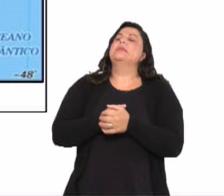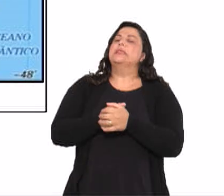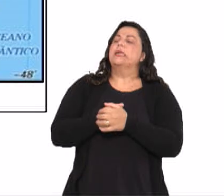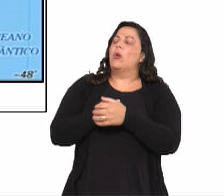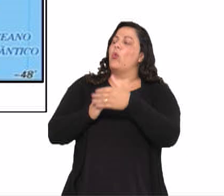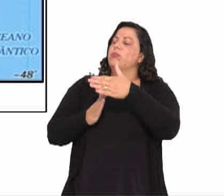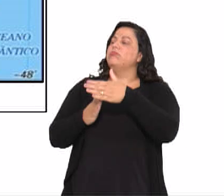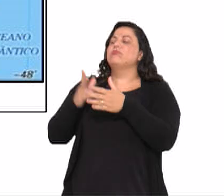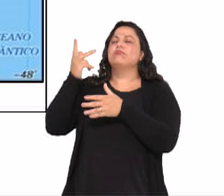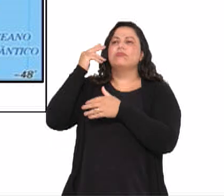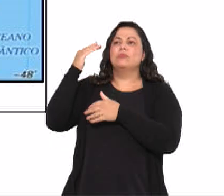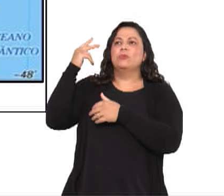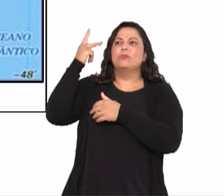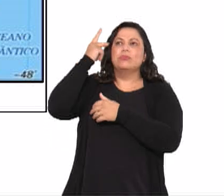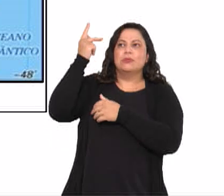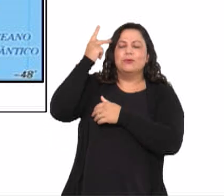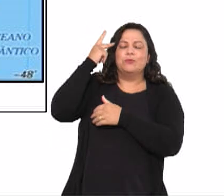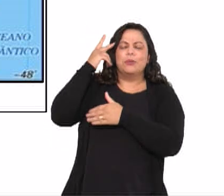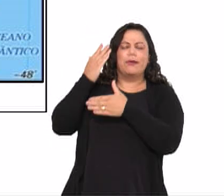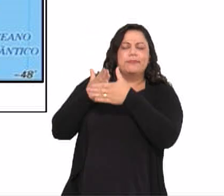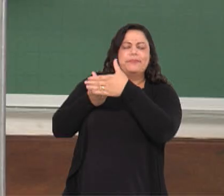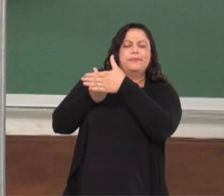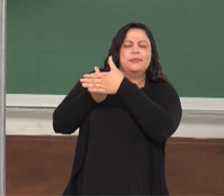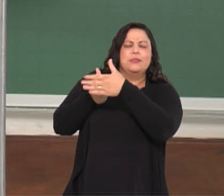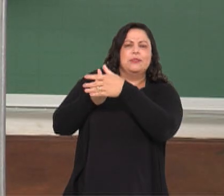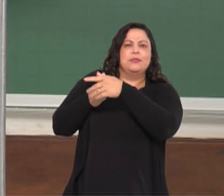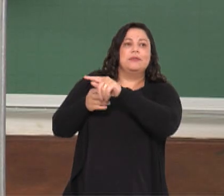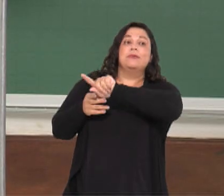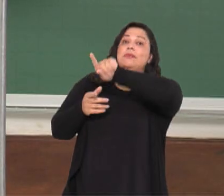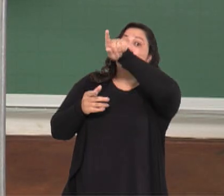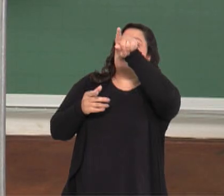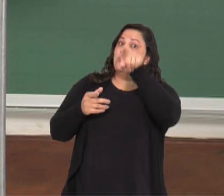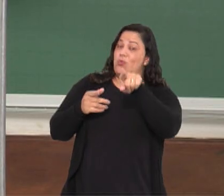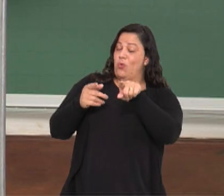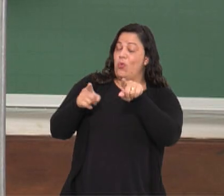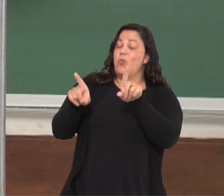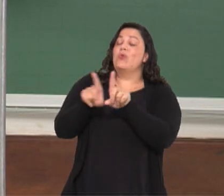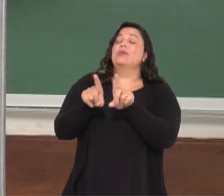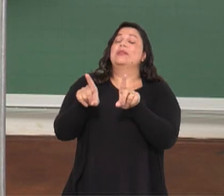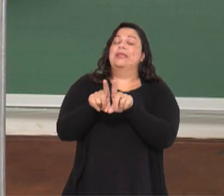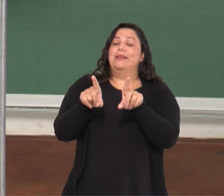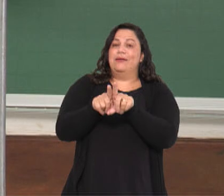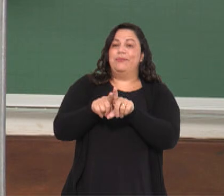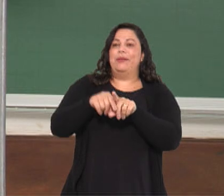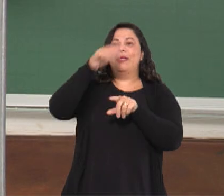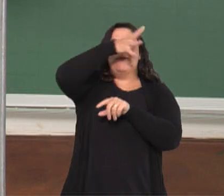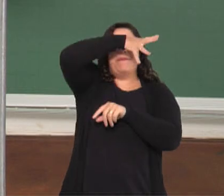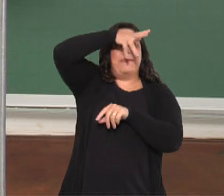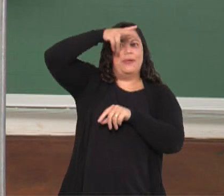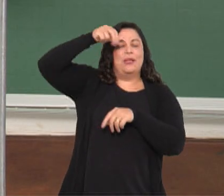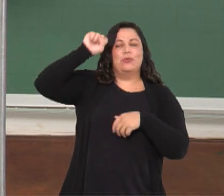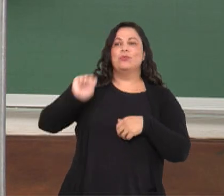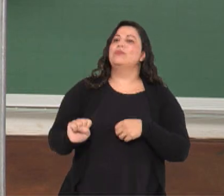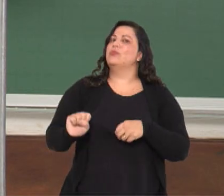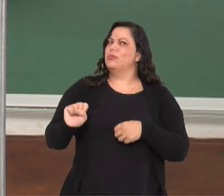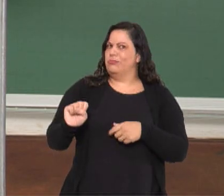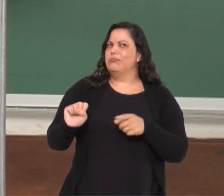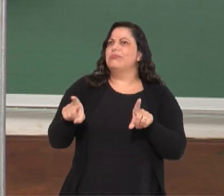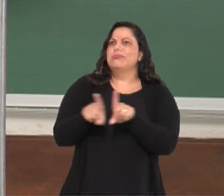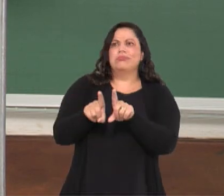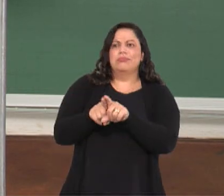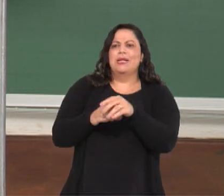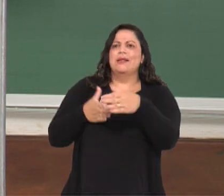Nós podemos perceber aqui no noroeste também Mato Grosso do Sul, também outro estado com o qual o estado do Paraná